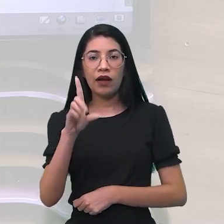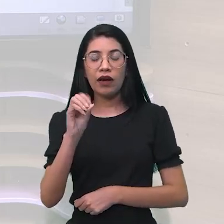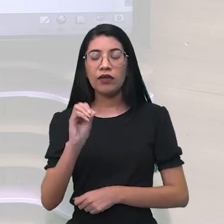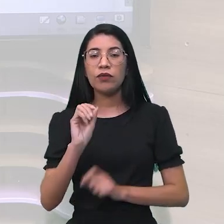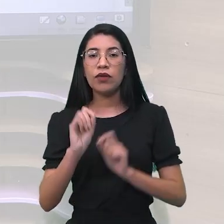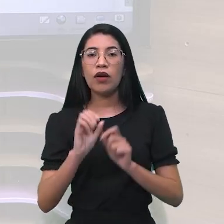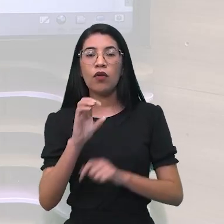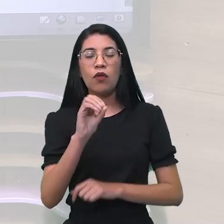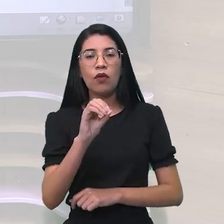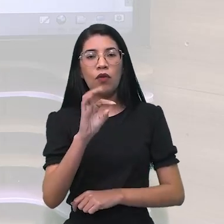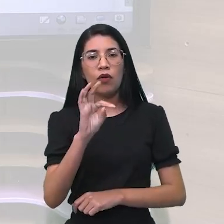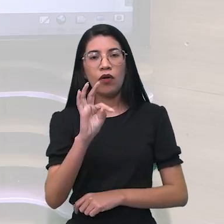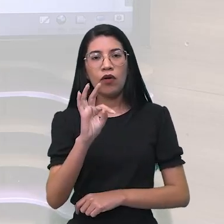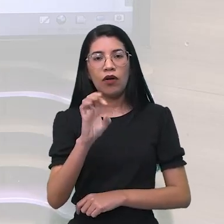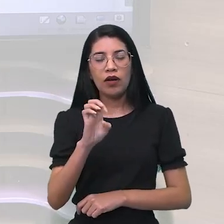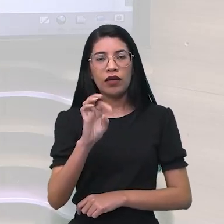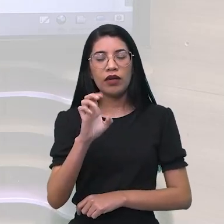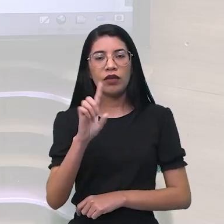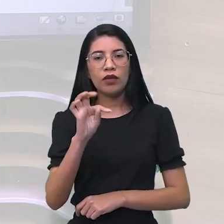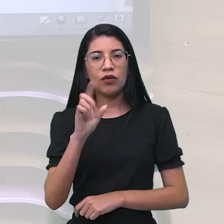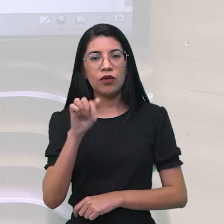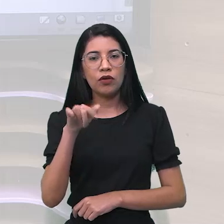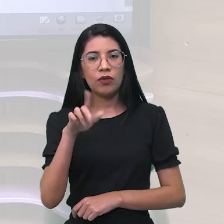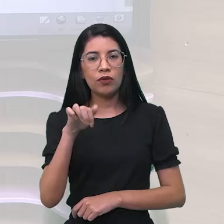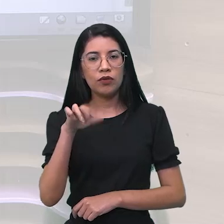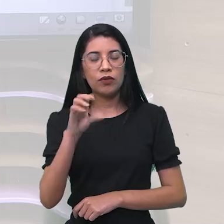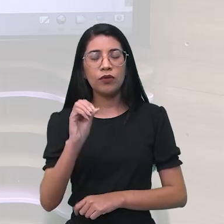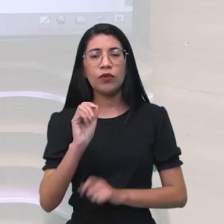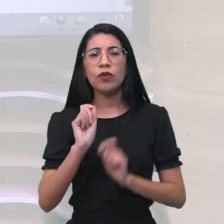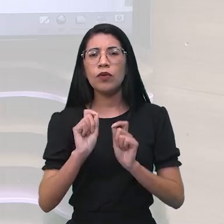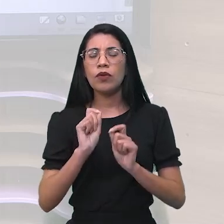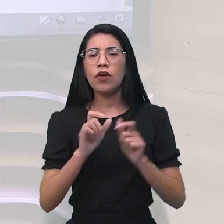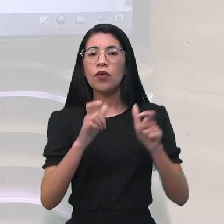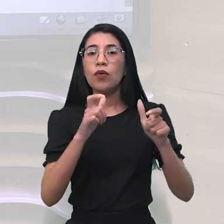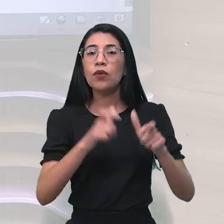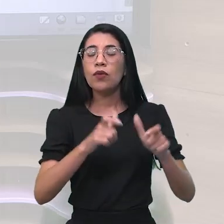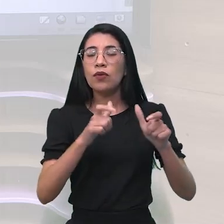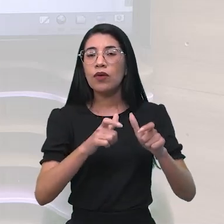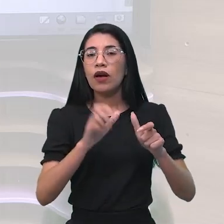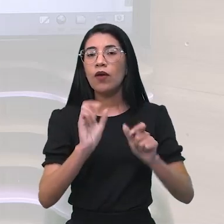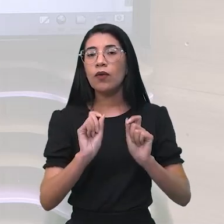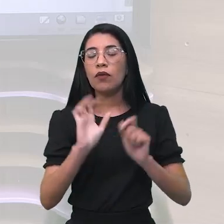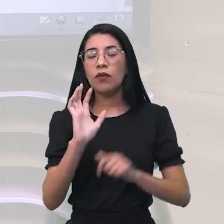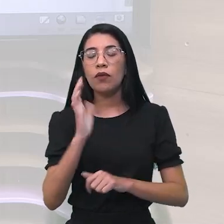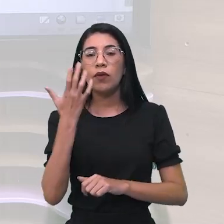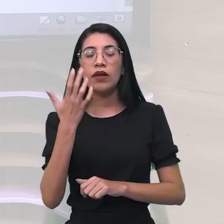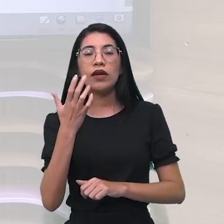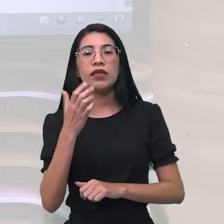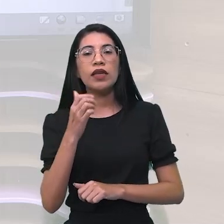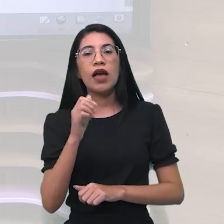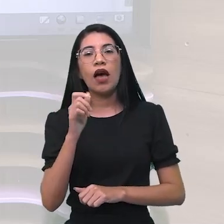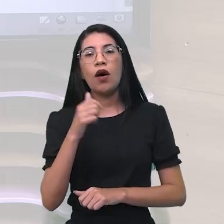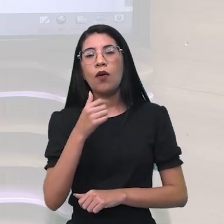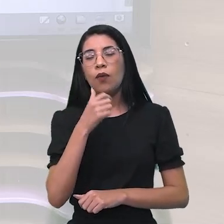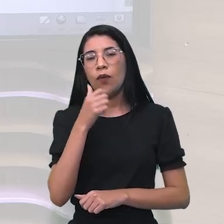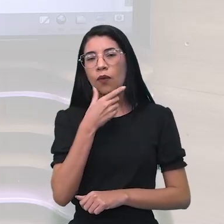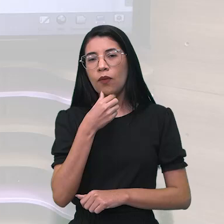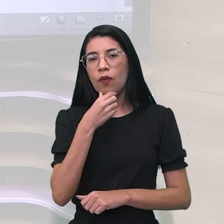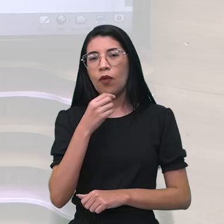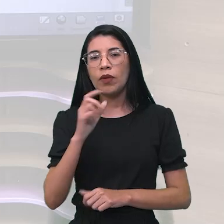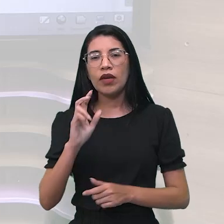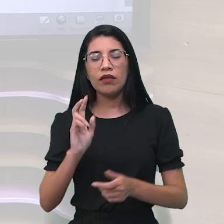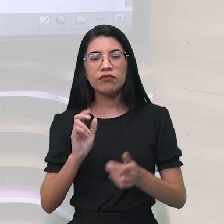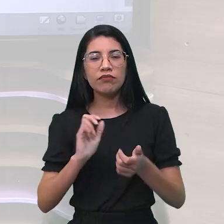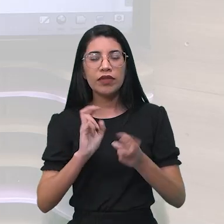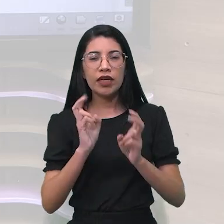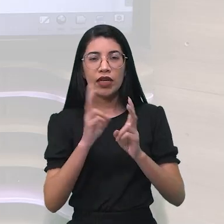são os octógonos, por exemplo, que são aqueles lugares, né, onde os lutadores de MMA, por exemplo, realizam ali o